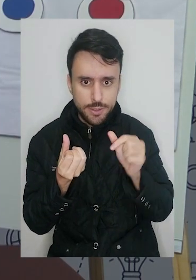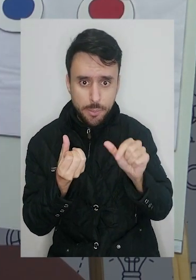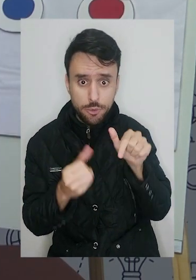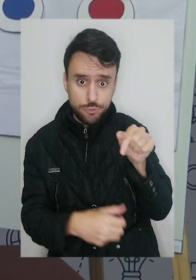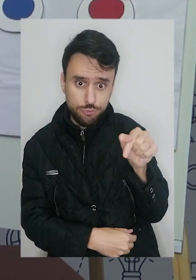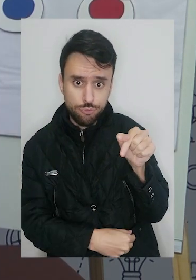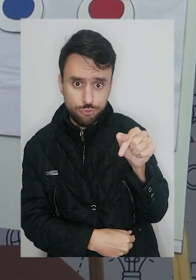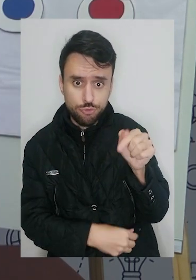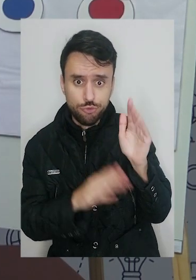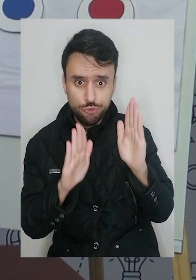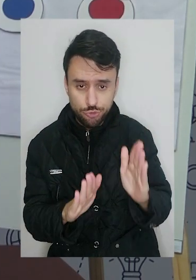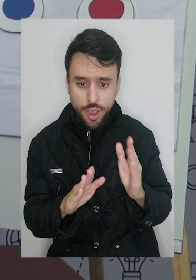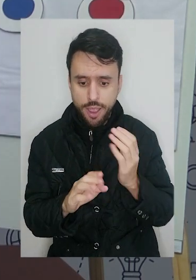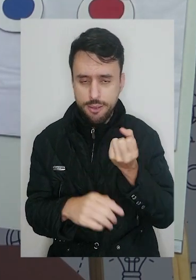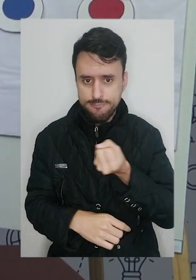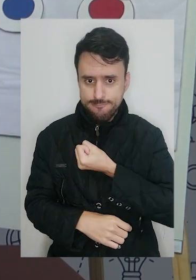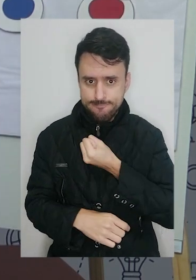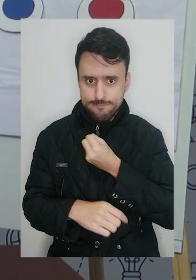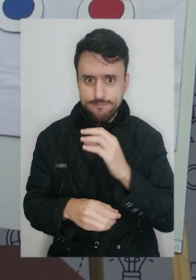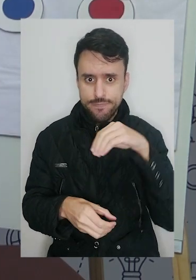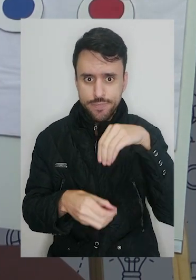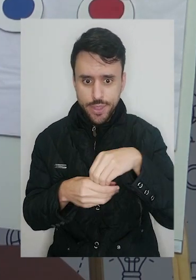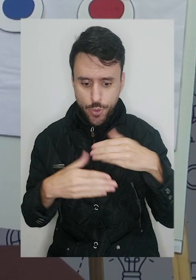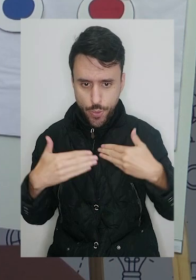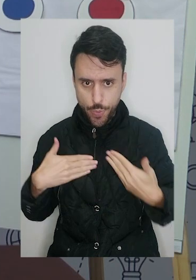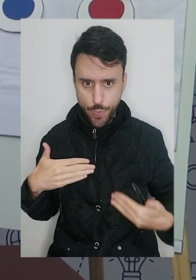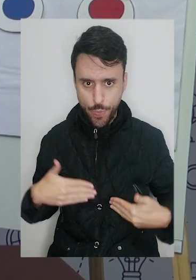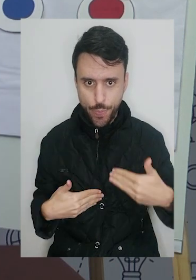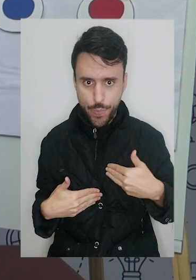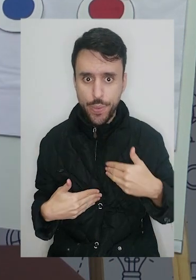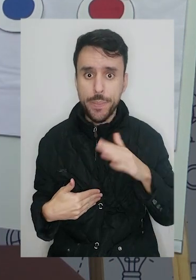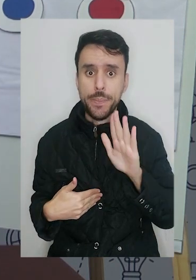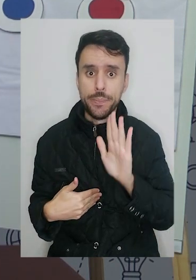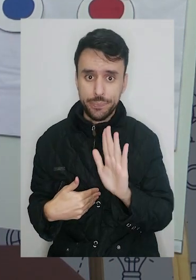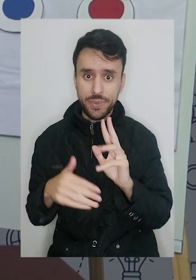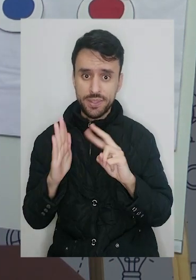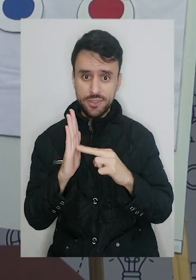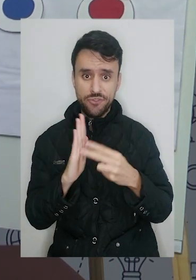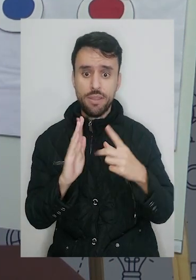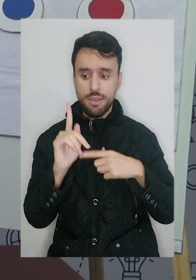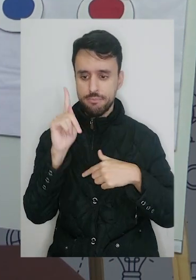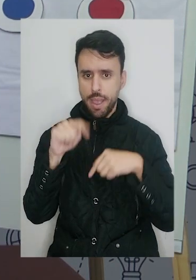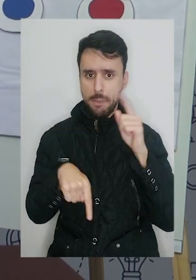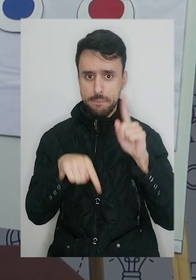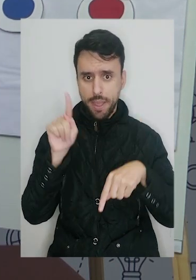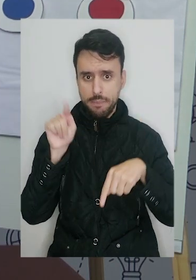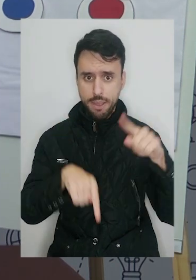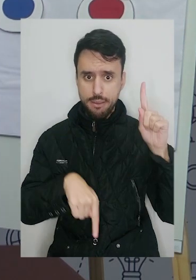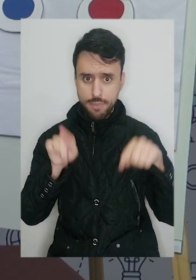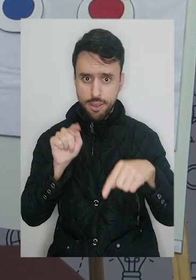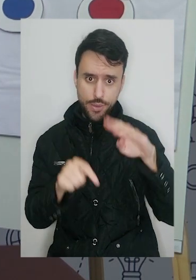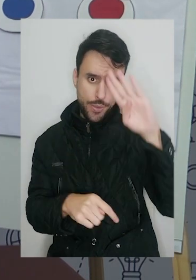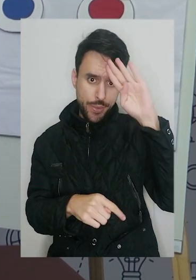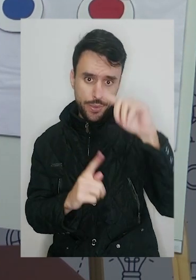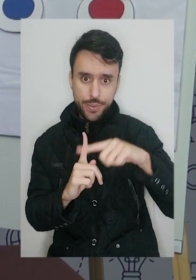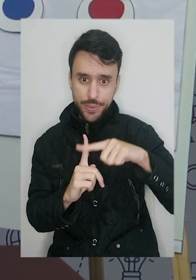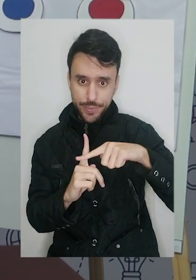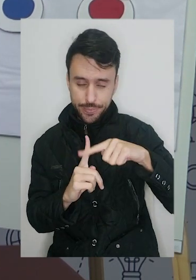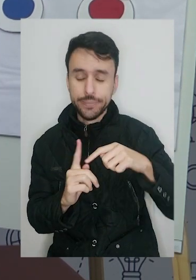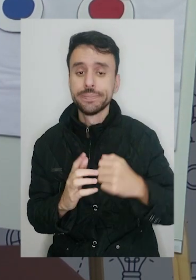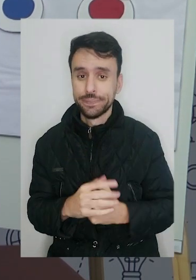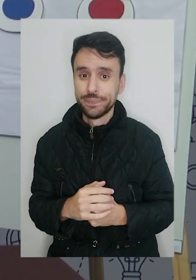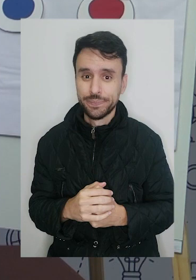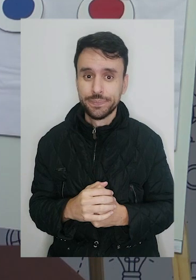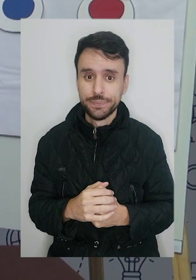36,7. Então, agora você já sabe a temperatura normal do nosso corpo, mas ela também tem variações. E